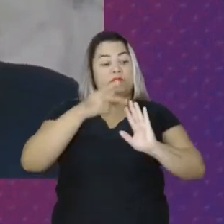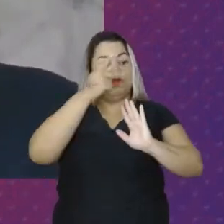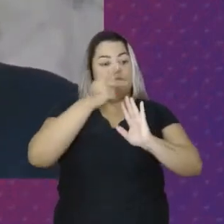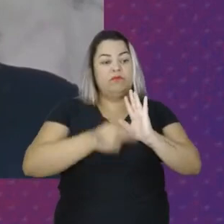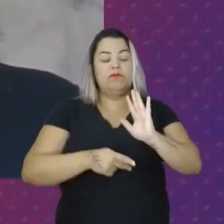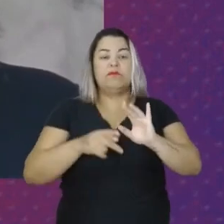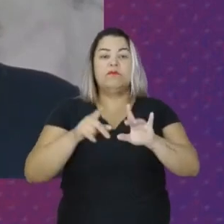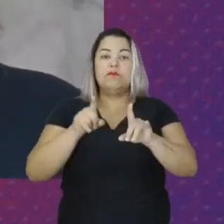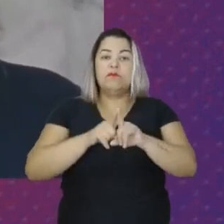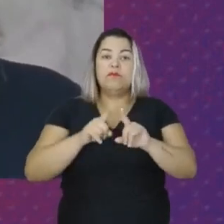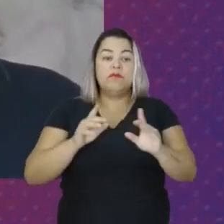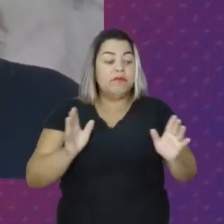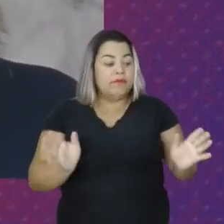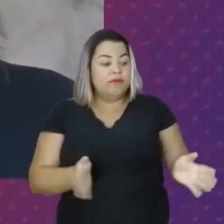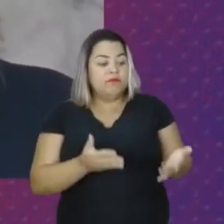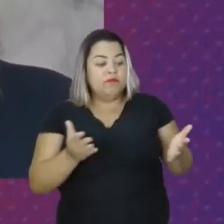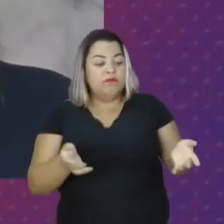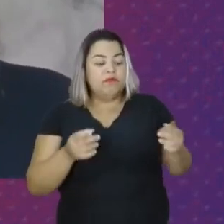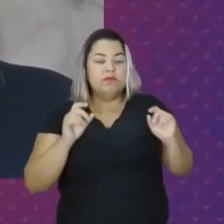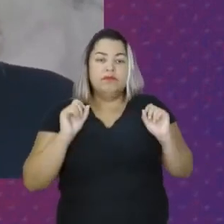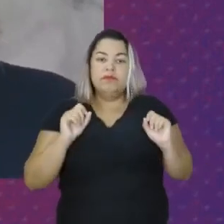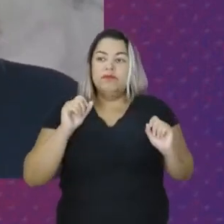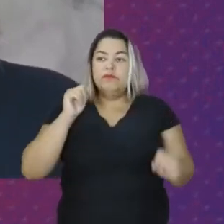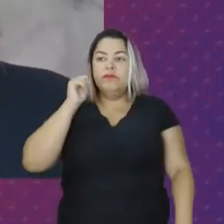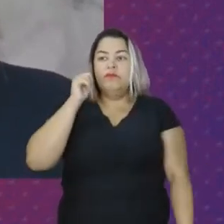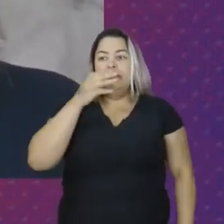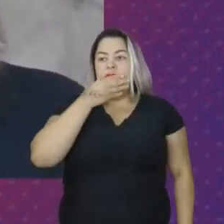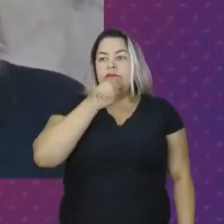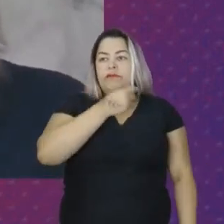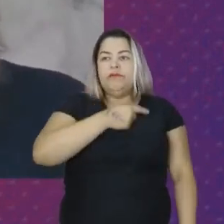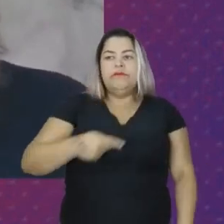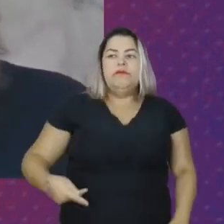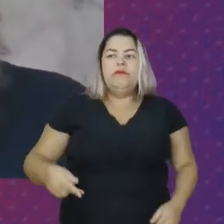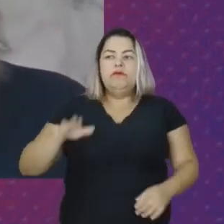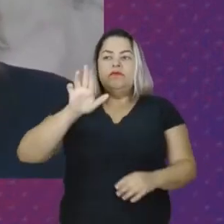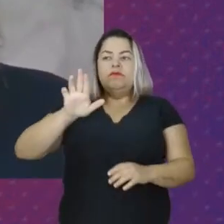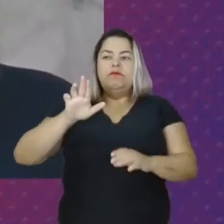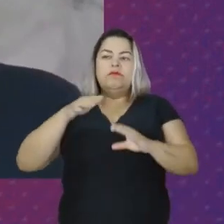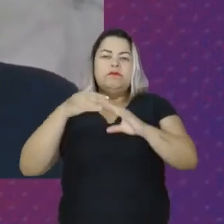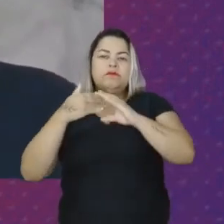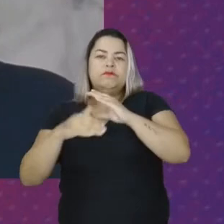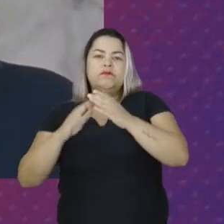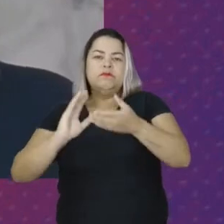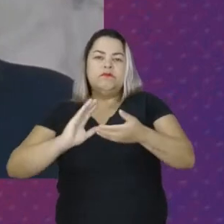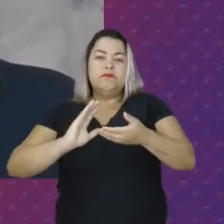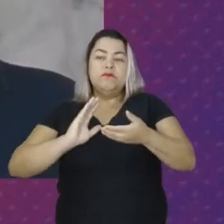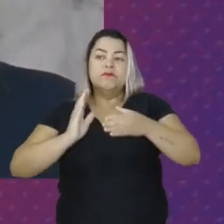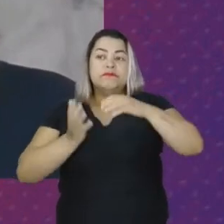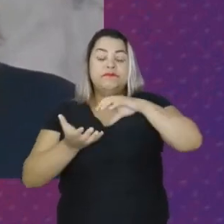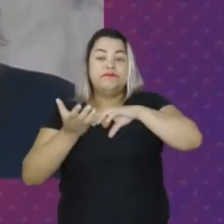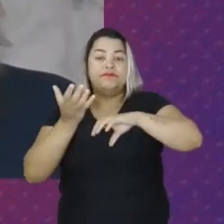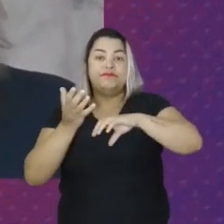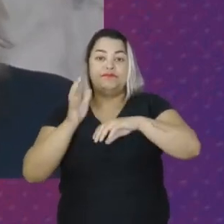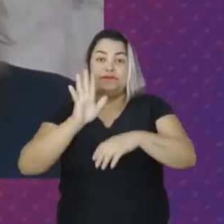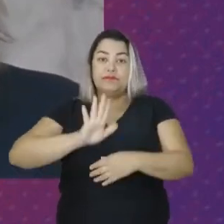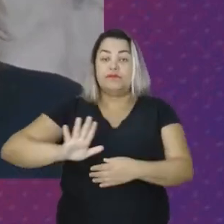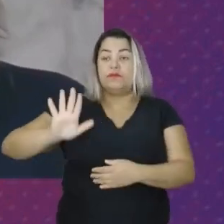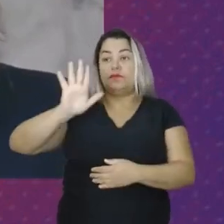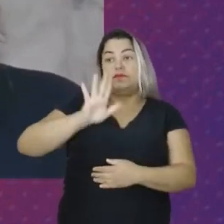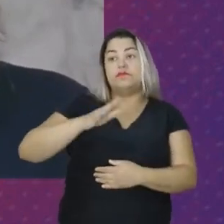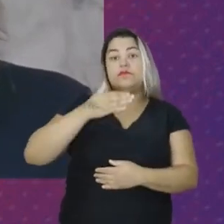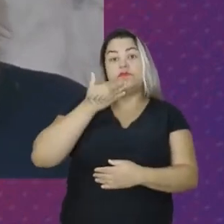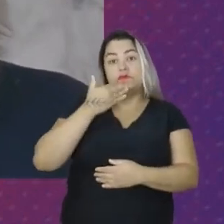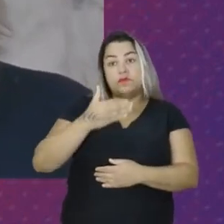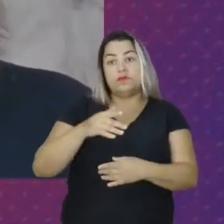projetos, dessas iniciativas. O presidente Lula enviou para o Congresso Nacional o pedido de